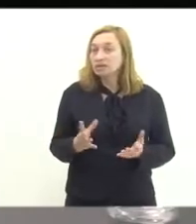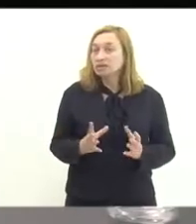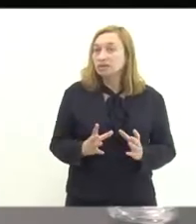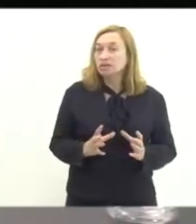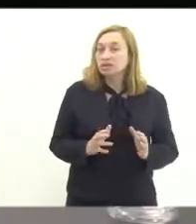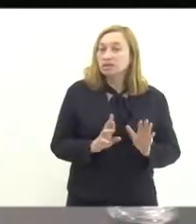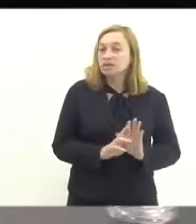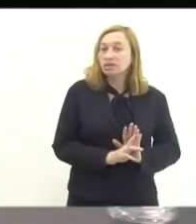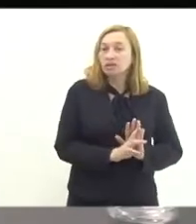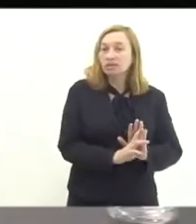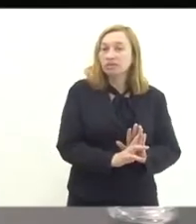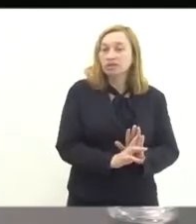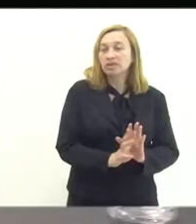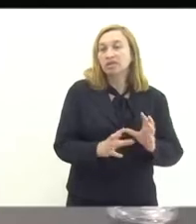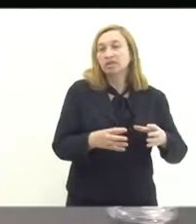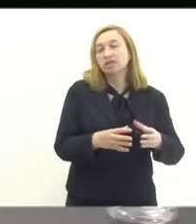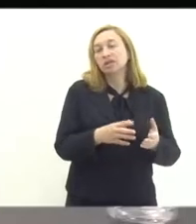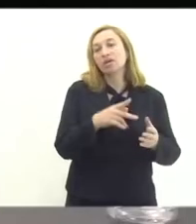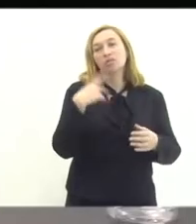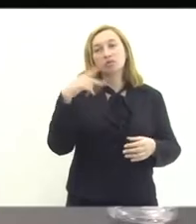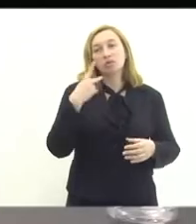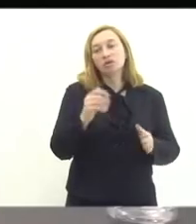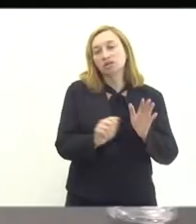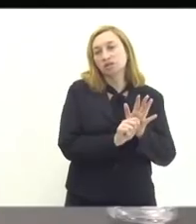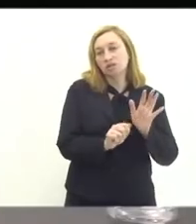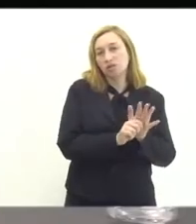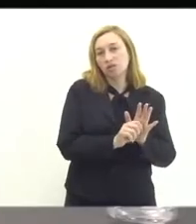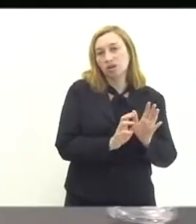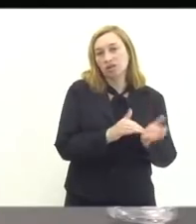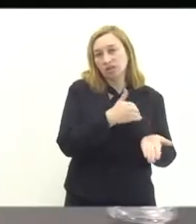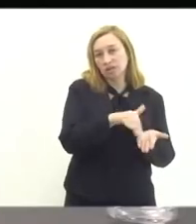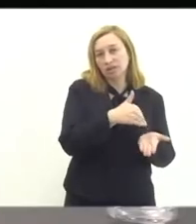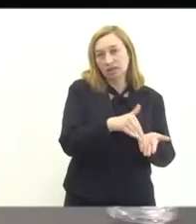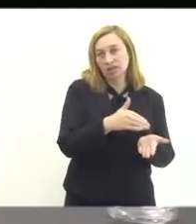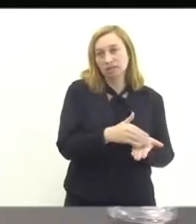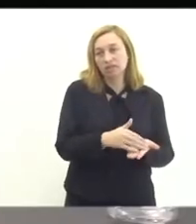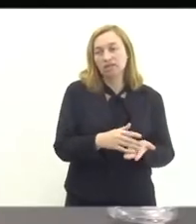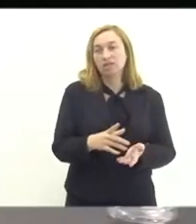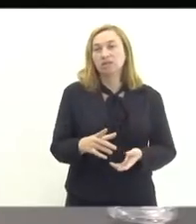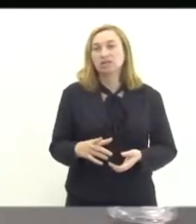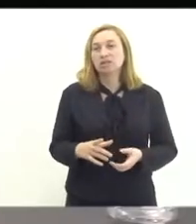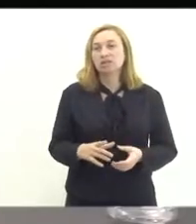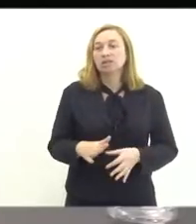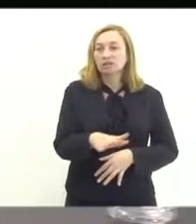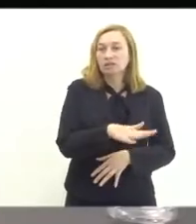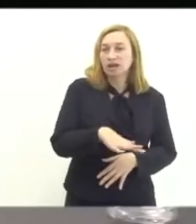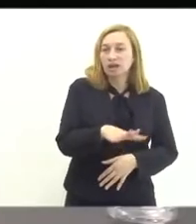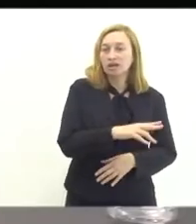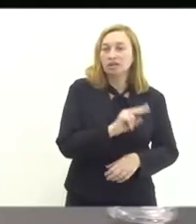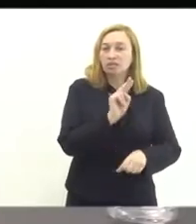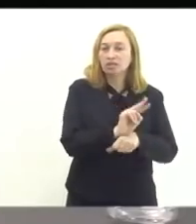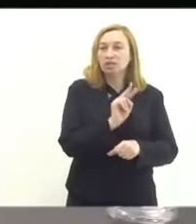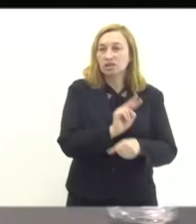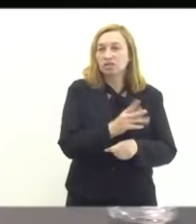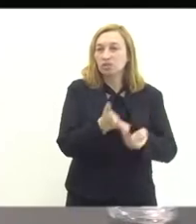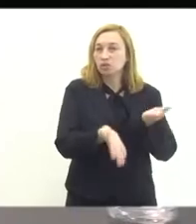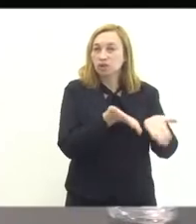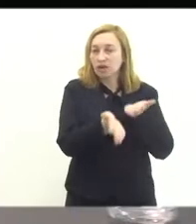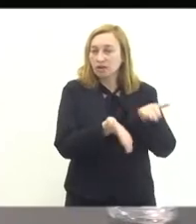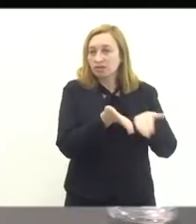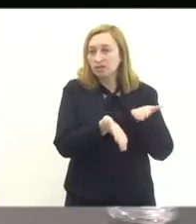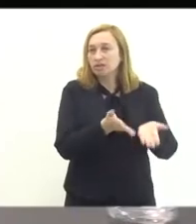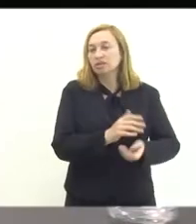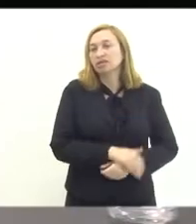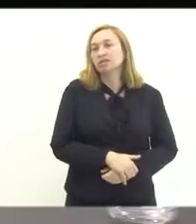Coordenadoria da política sobre drogas é a gente atua na área da prevenção e cuidado